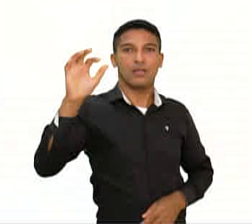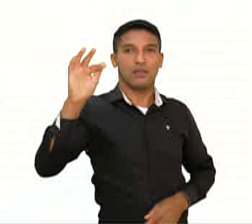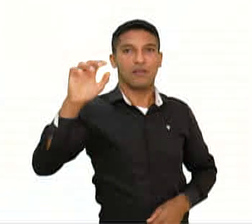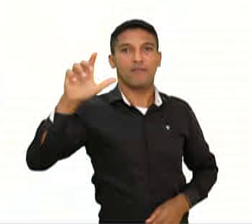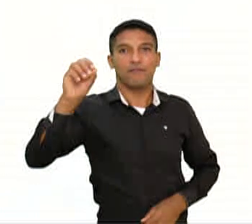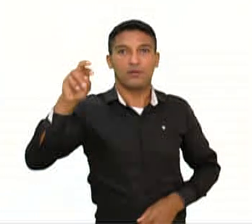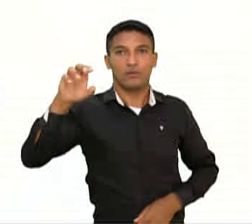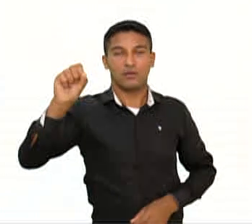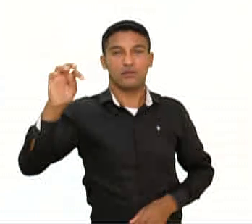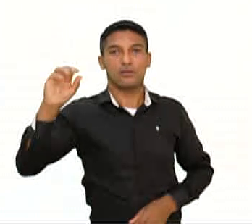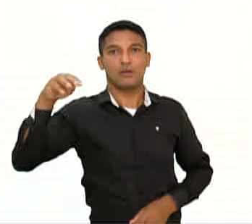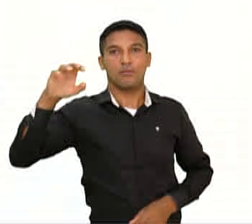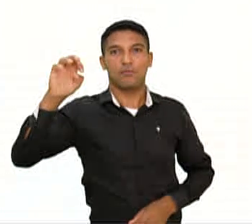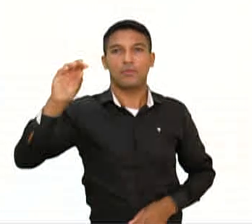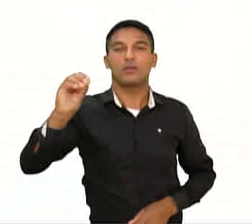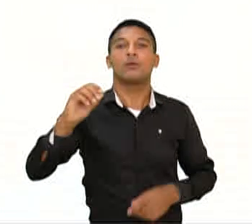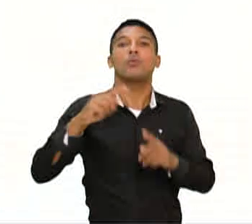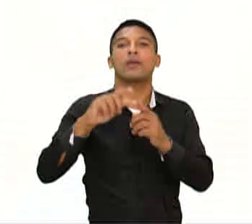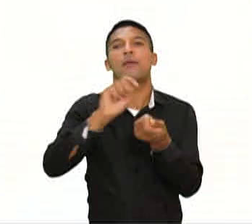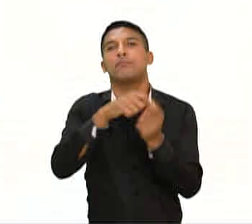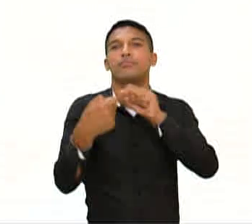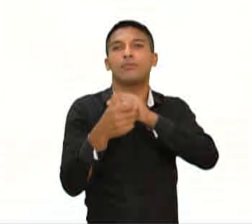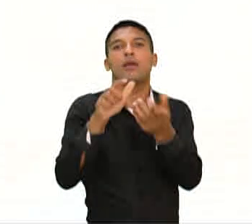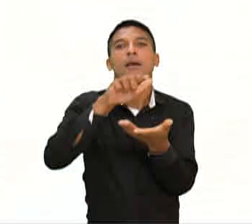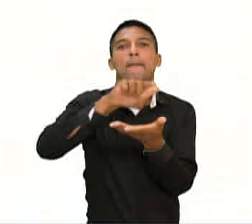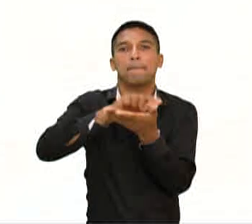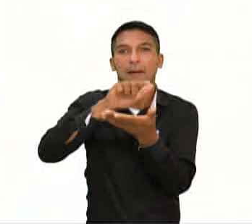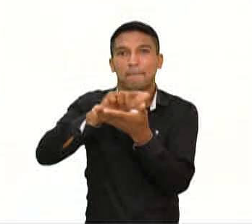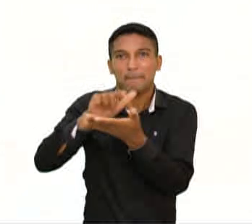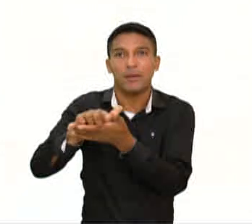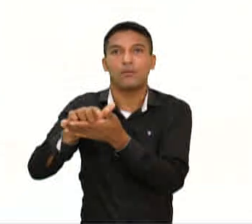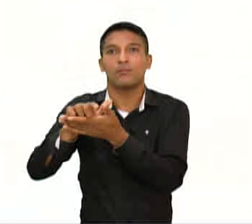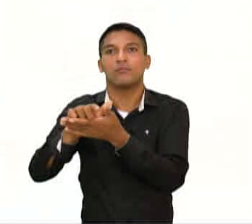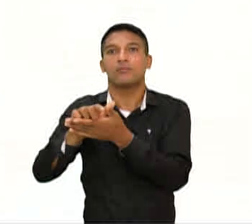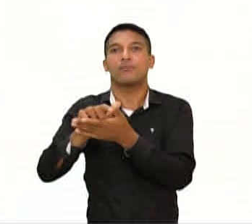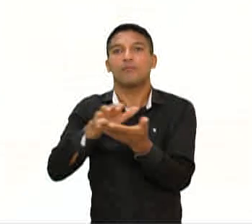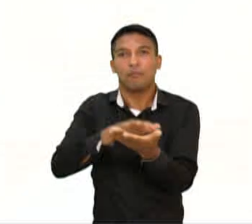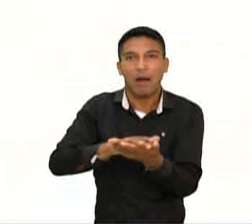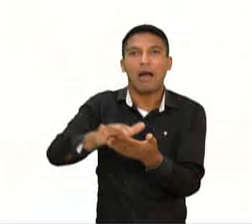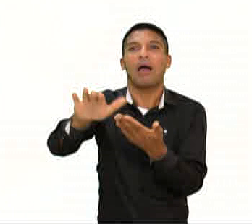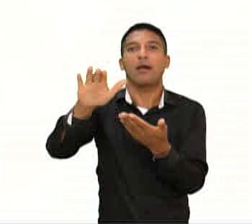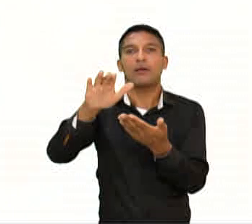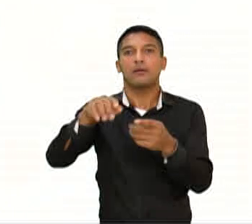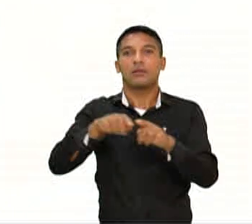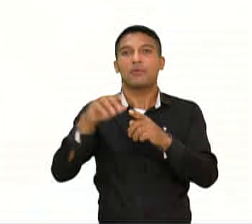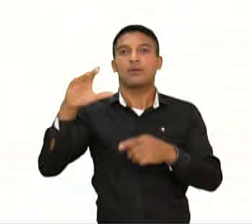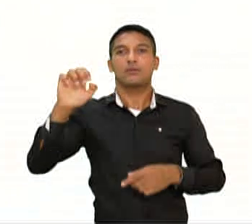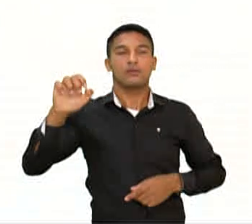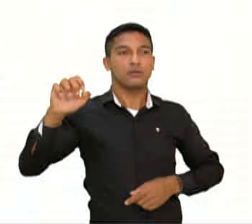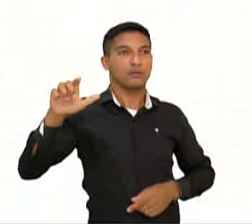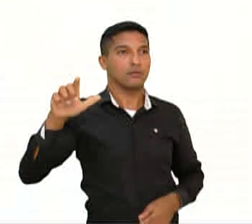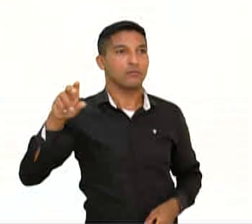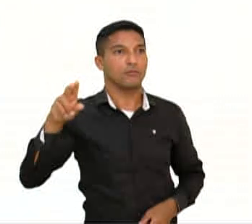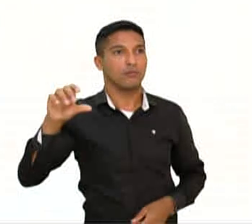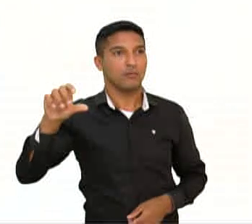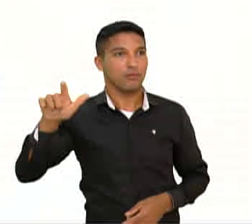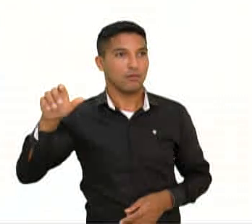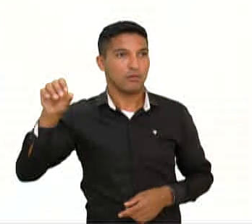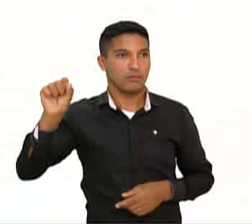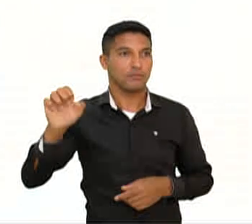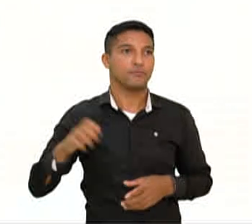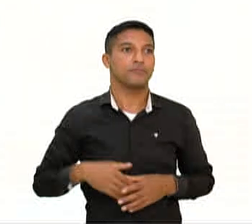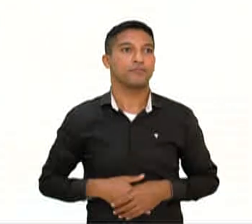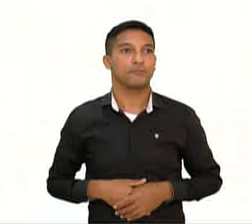celulose. E a última, letra D, a mata da araucária, também denominada floresta tropical latifoliada,